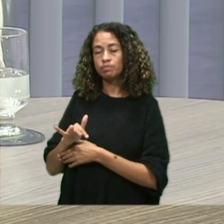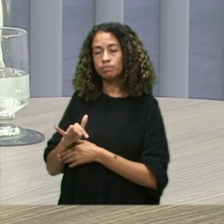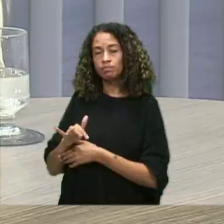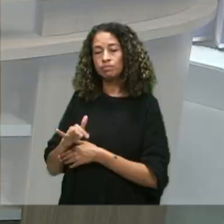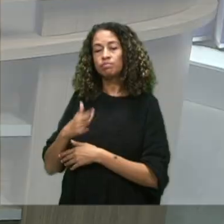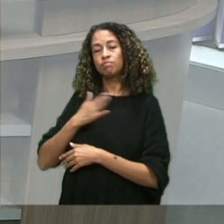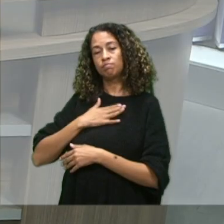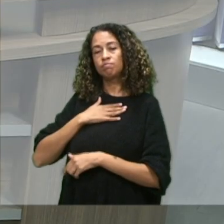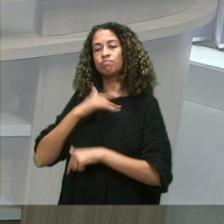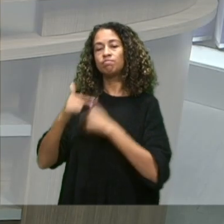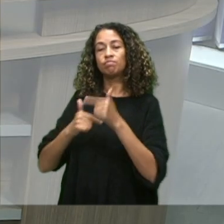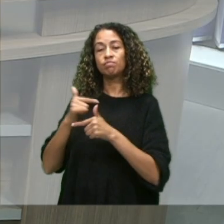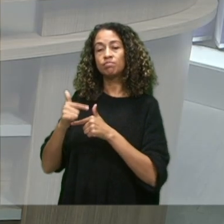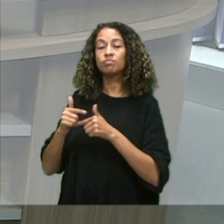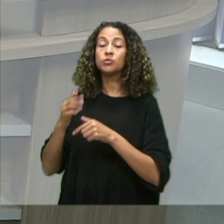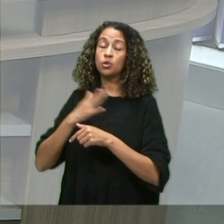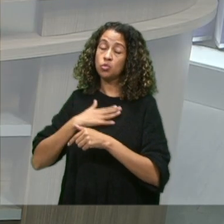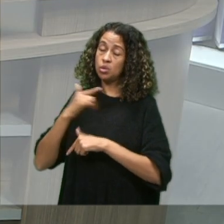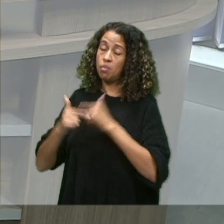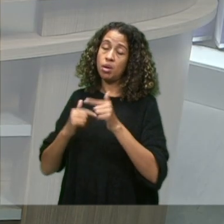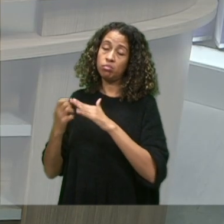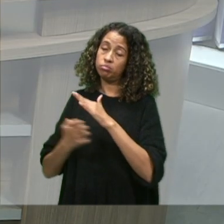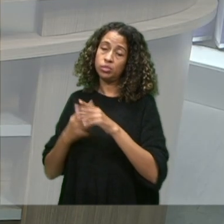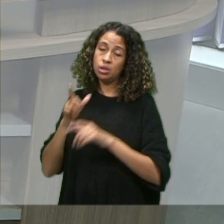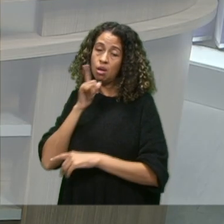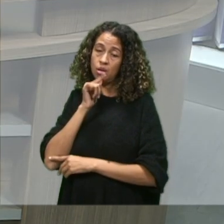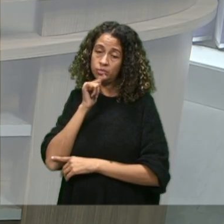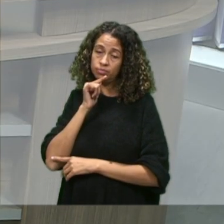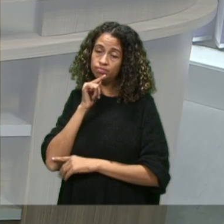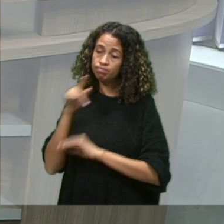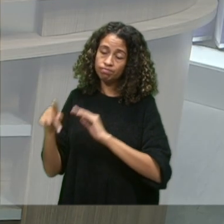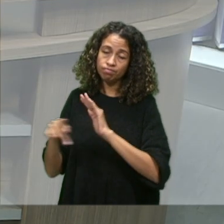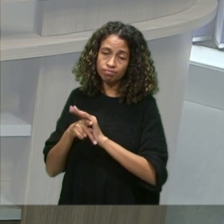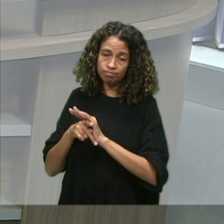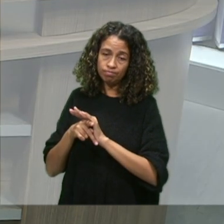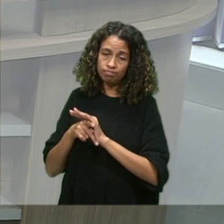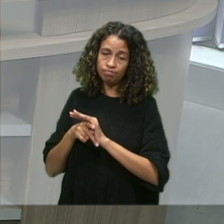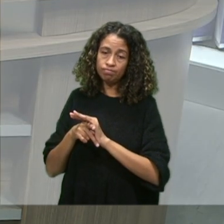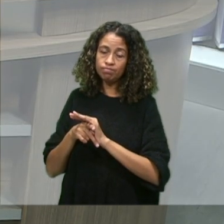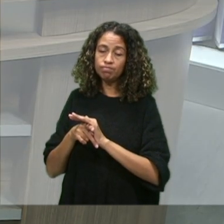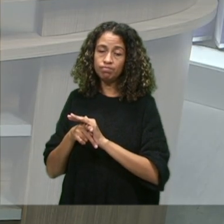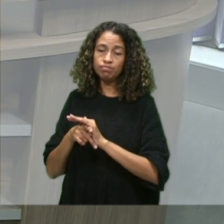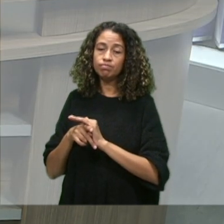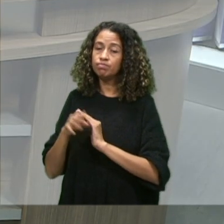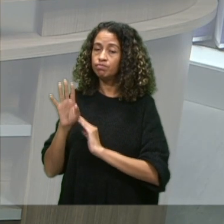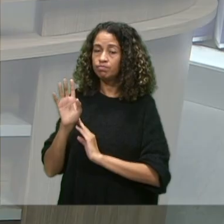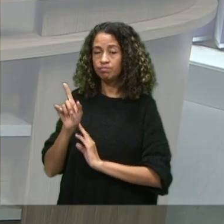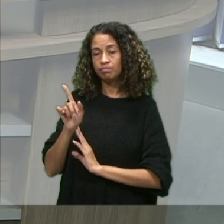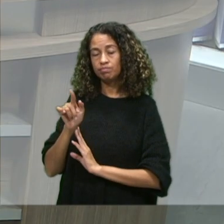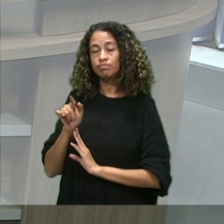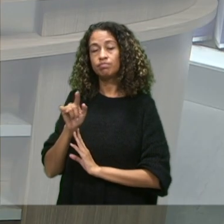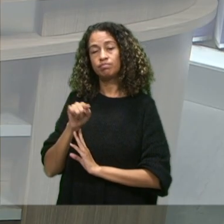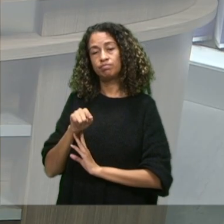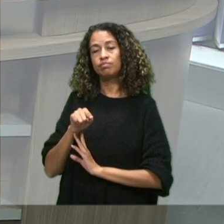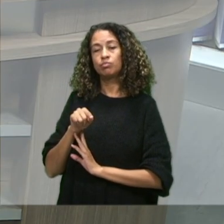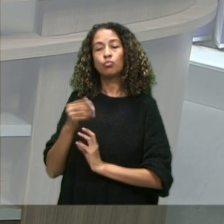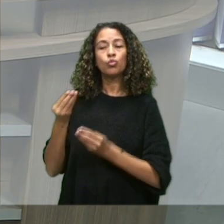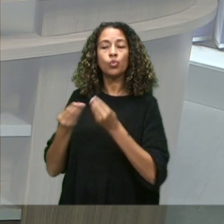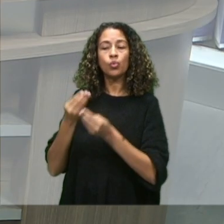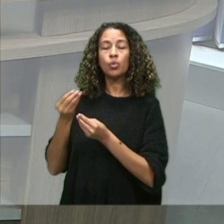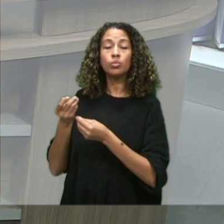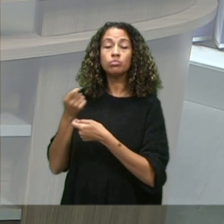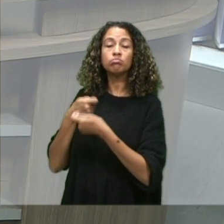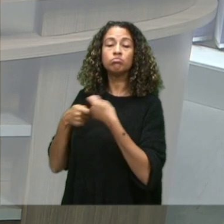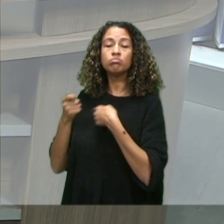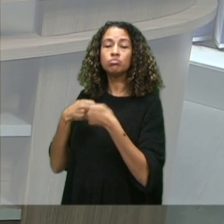trabalho, né? Que eu trabalho em uma empresa de água, então ele é para exatamente a parte de como economizar esse recurso